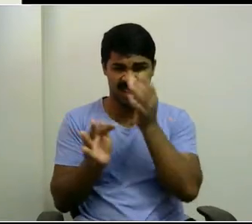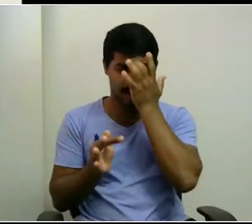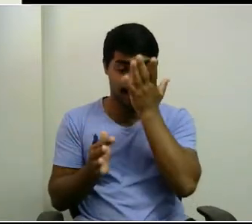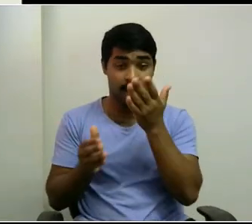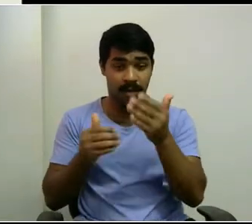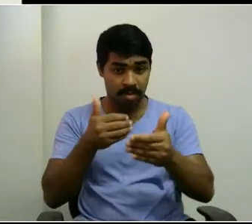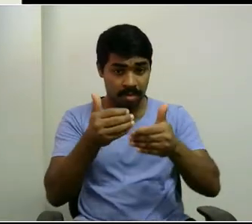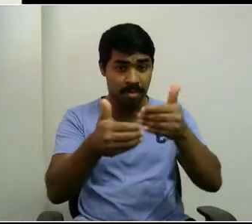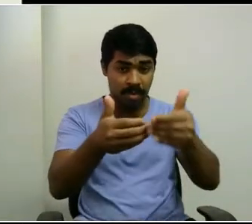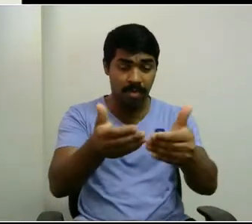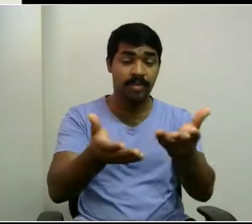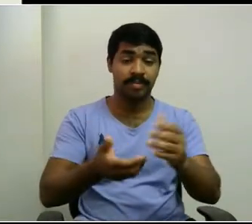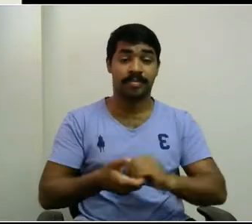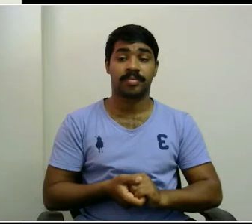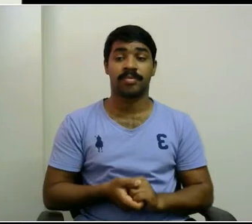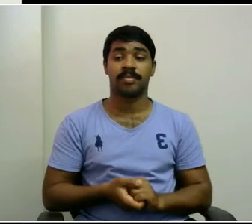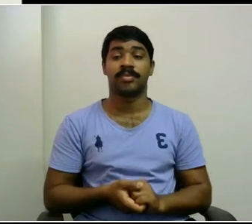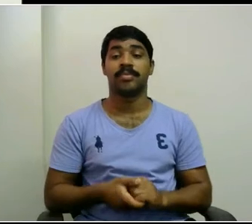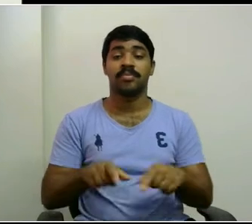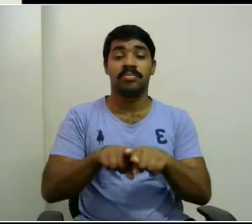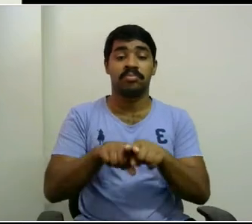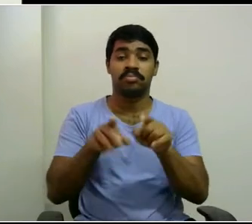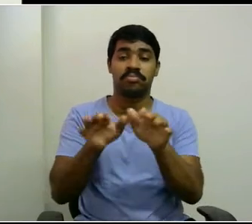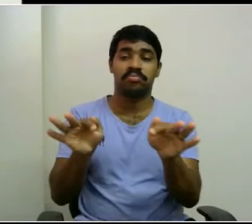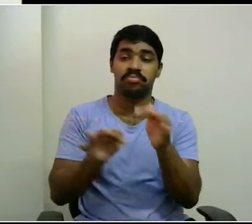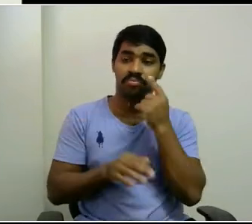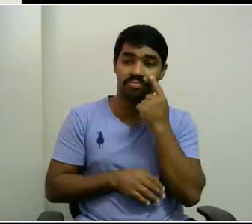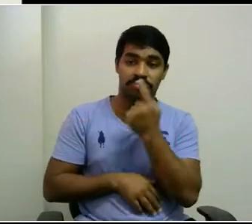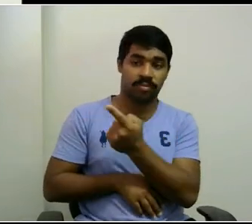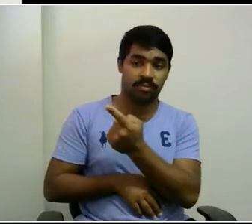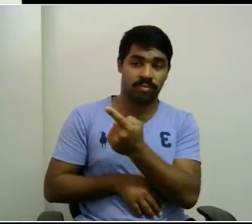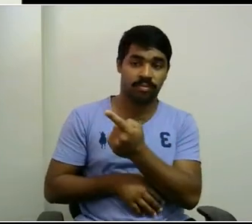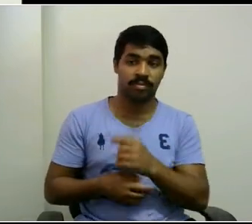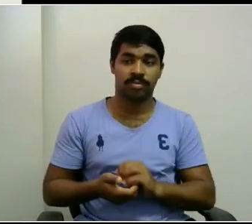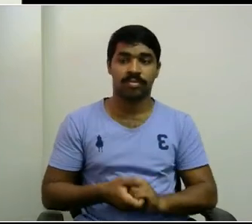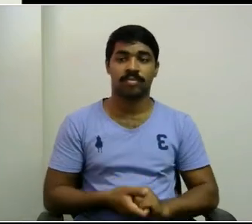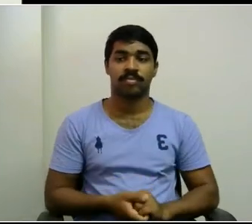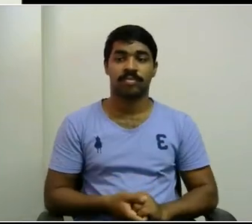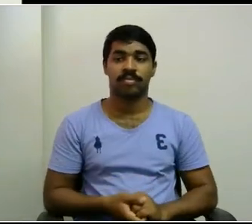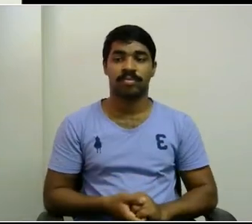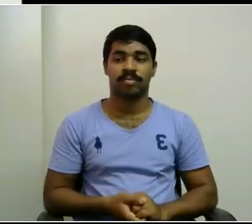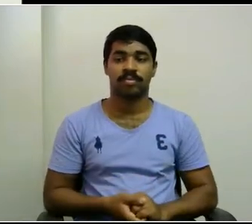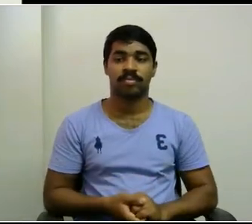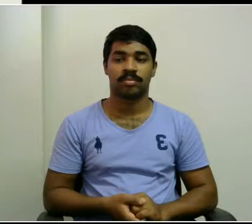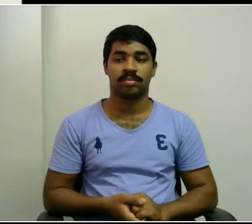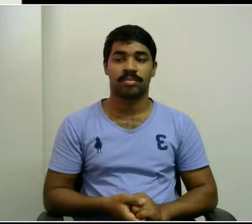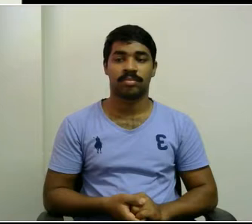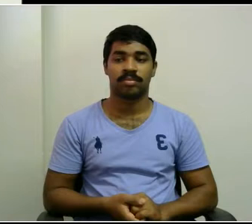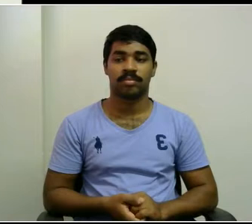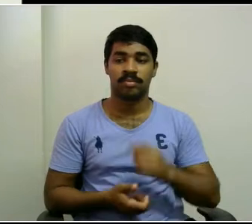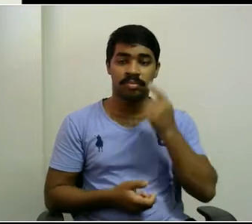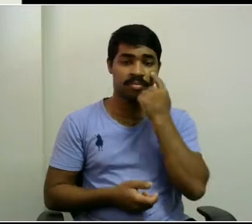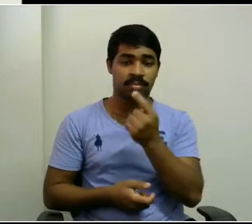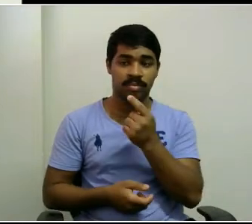Esse aqui ainda é simples, tá? Ó, mais simples ainda, x ele é menor ou igual, passo